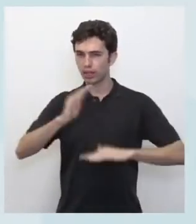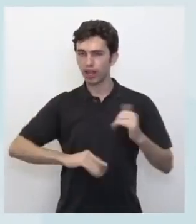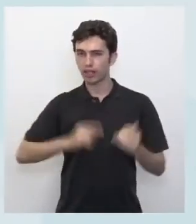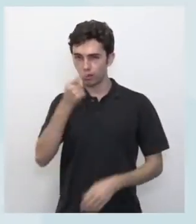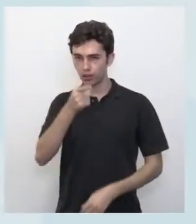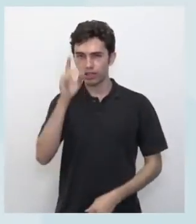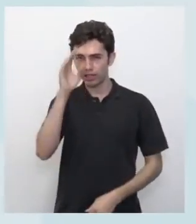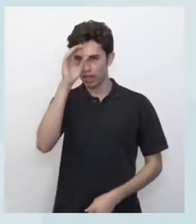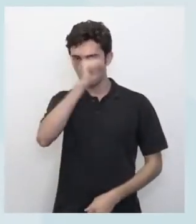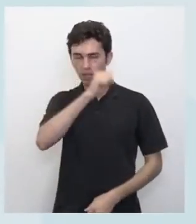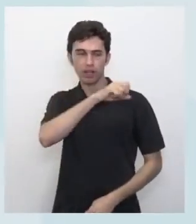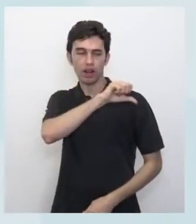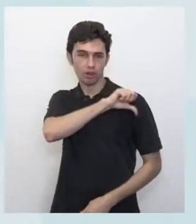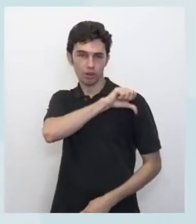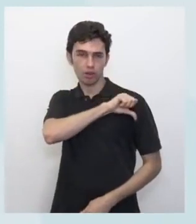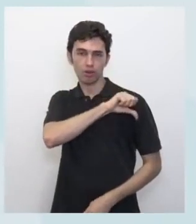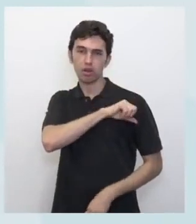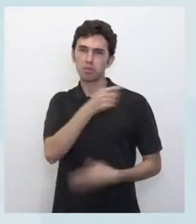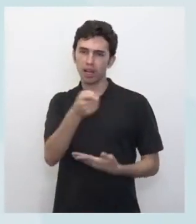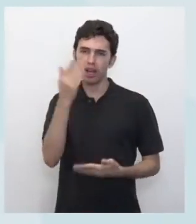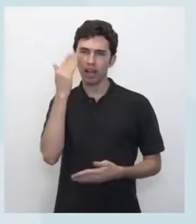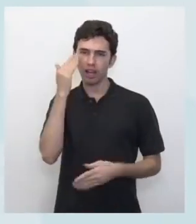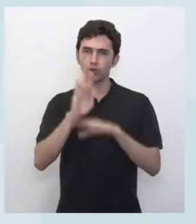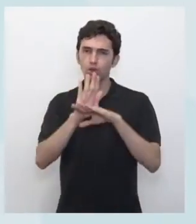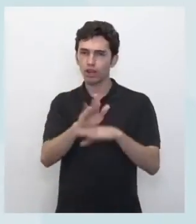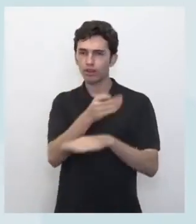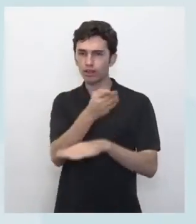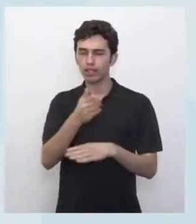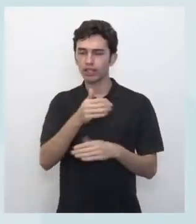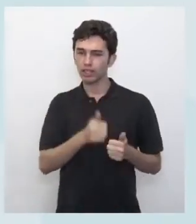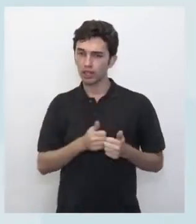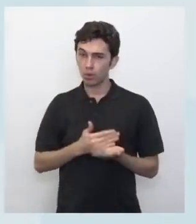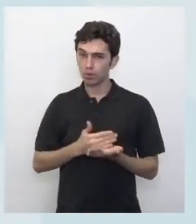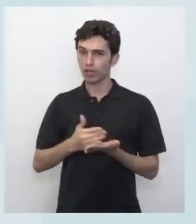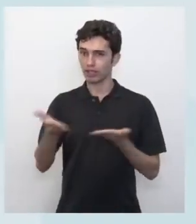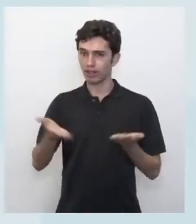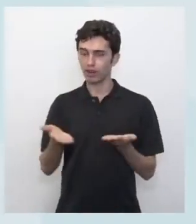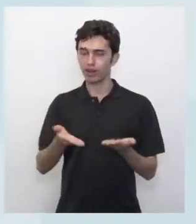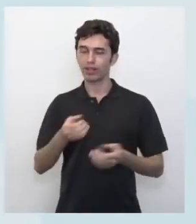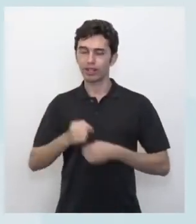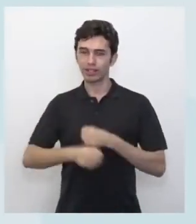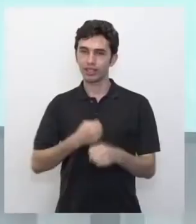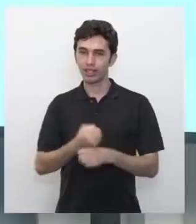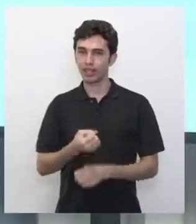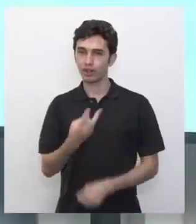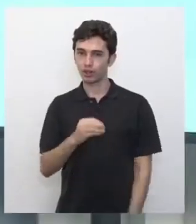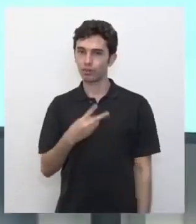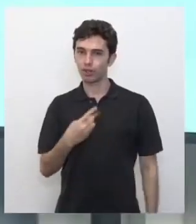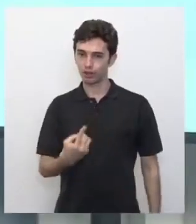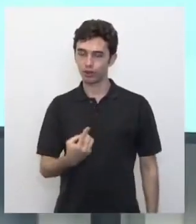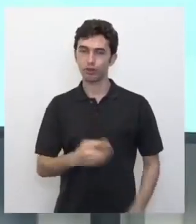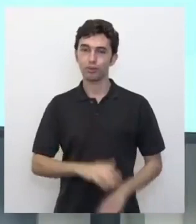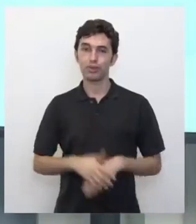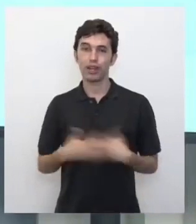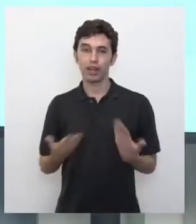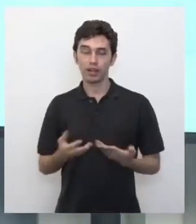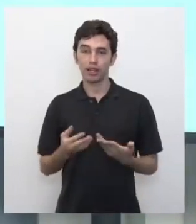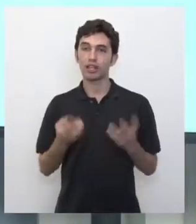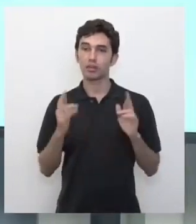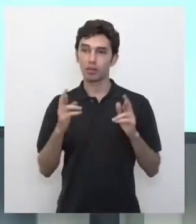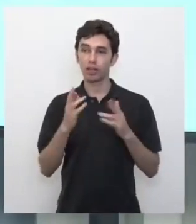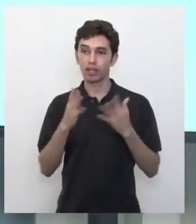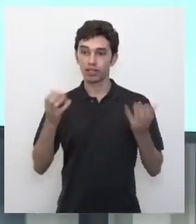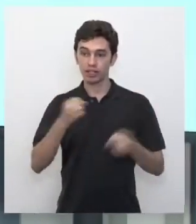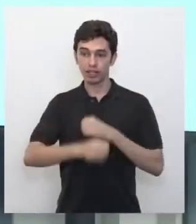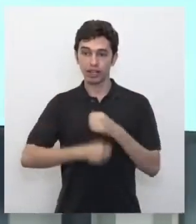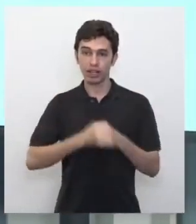até para ajudar os nossos alunos a se ambientarem, né, nesse novo ano, tá? Desejo a todos nós um ano maravilhoso, um ano muito proveitoso, e